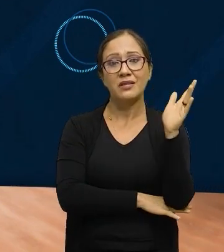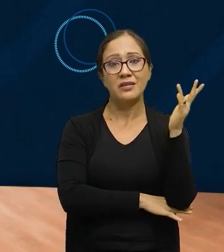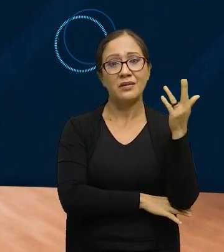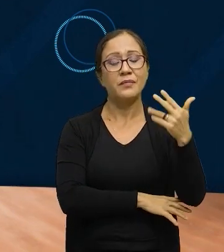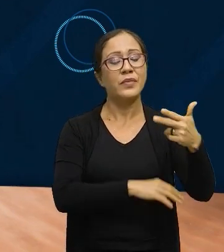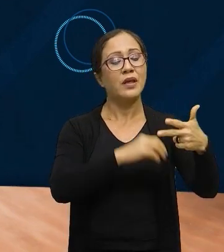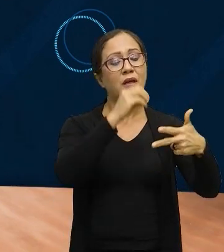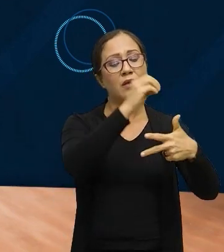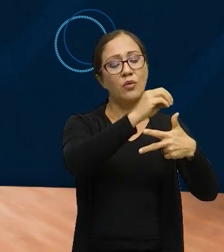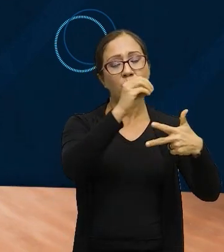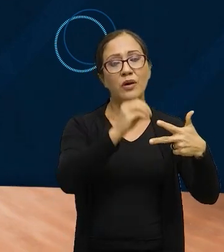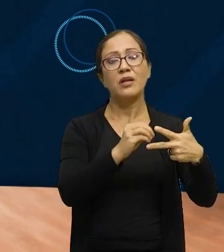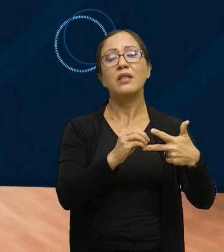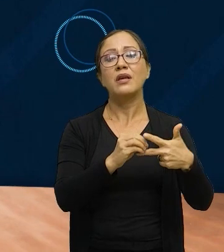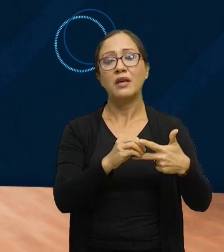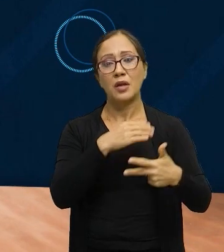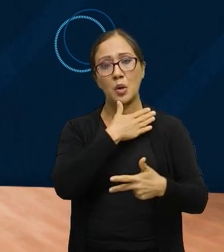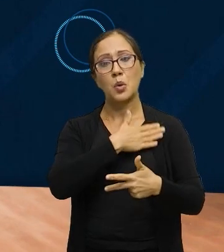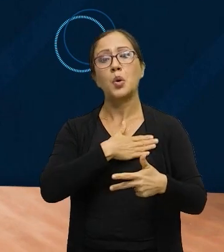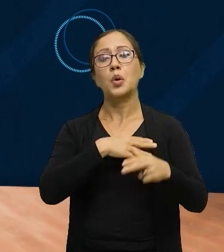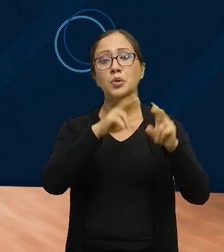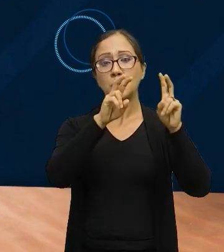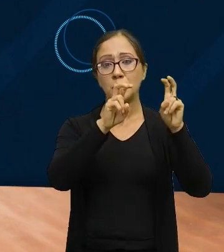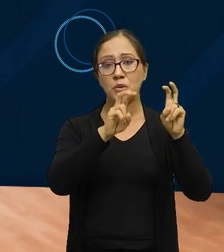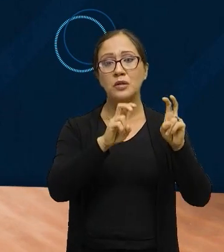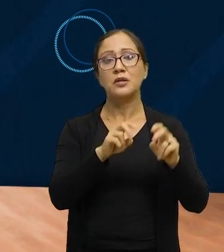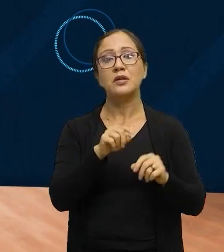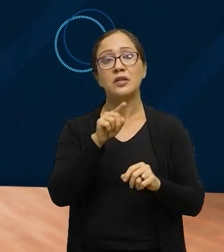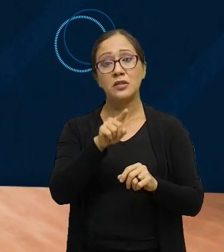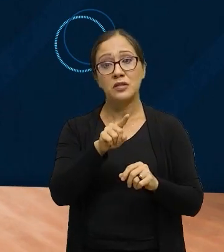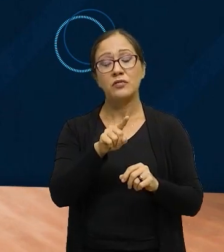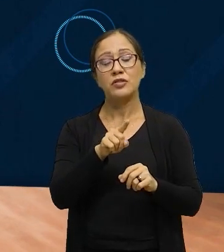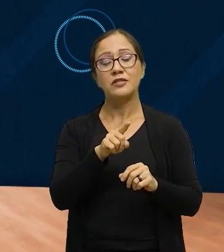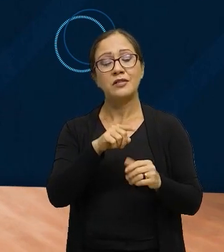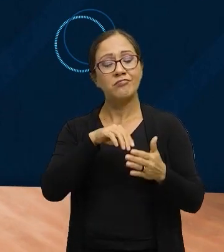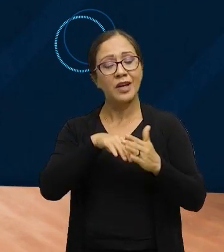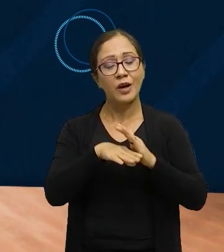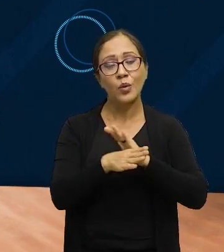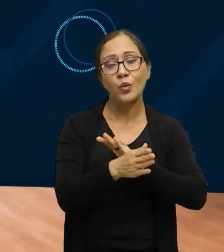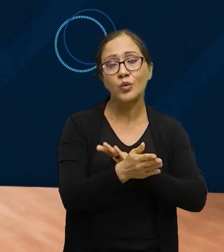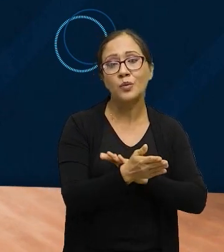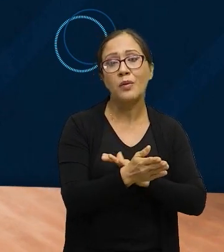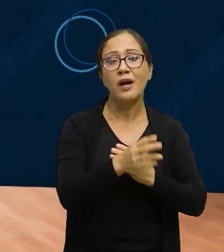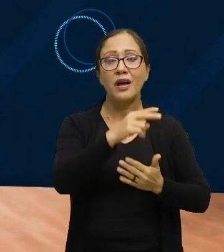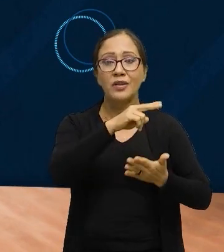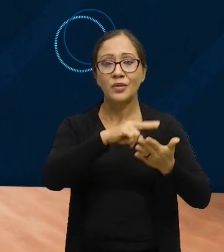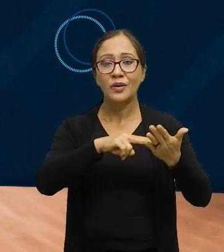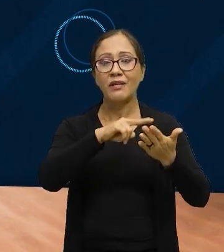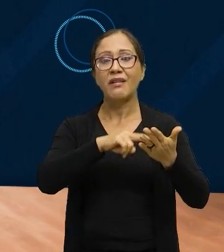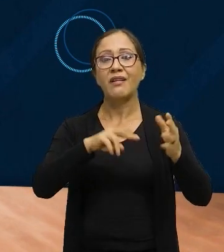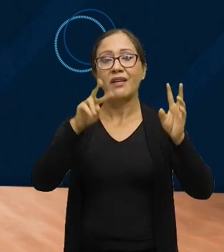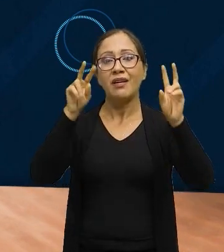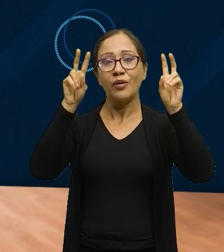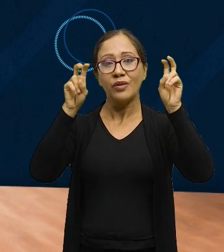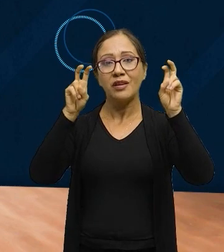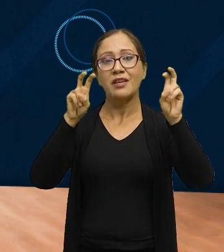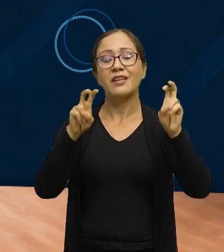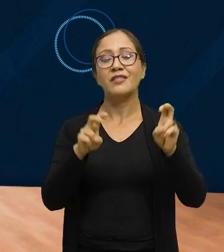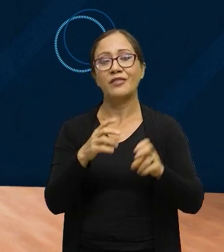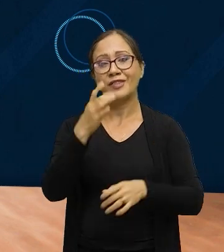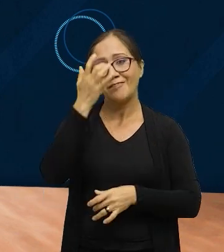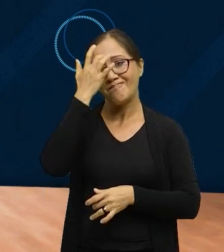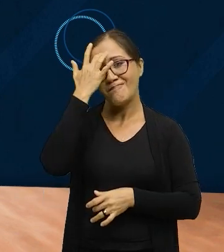muito desses temas. E se você já estiver habituado a ler esses temas, vai se tornar um pouquinho